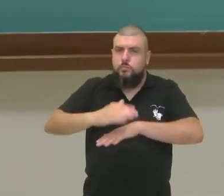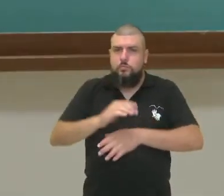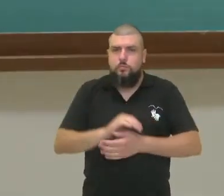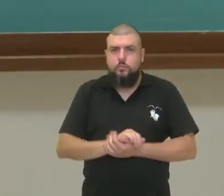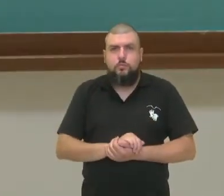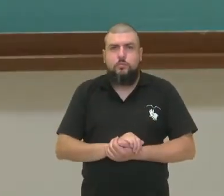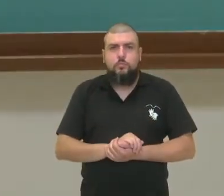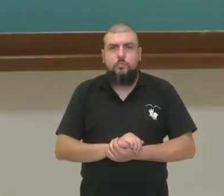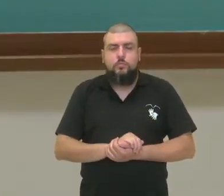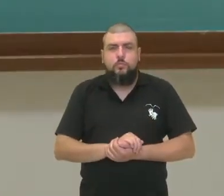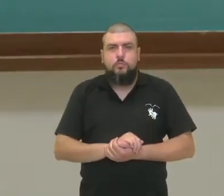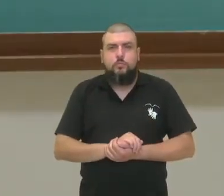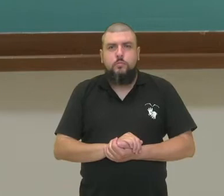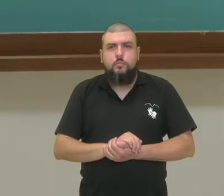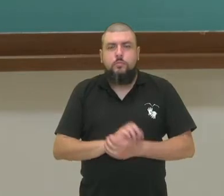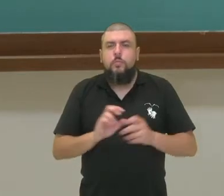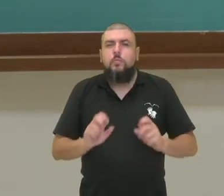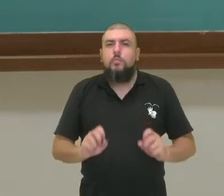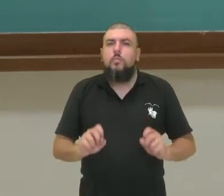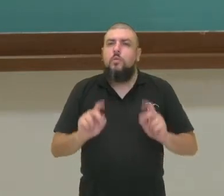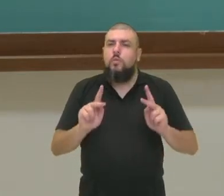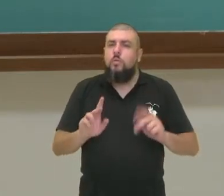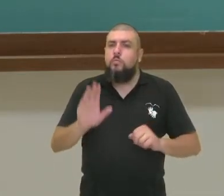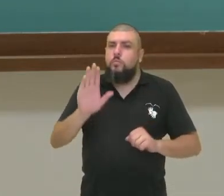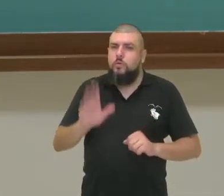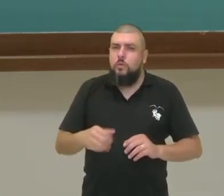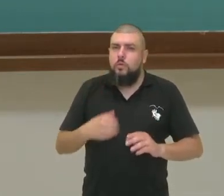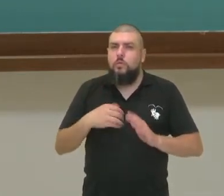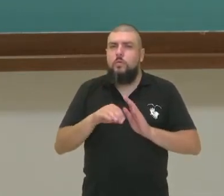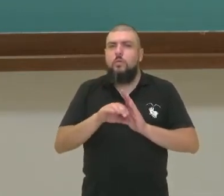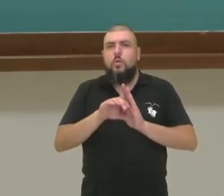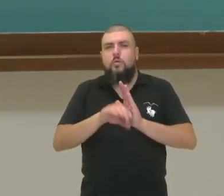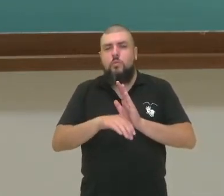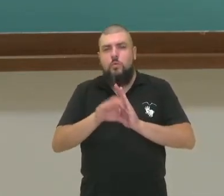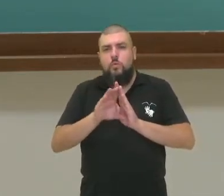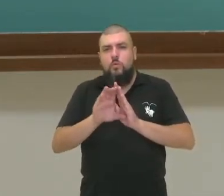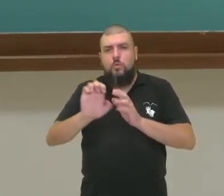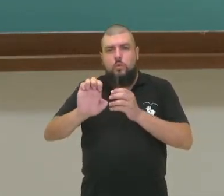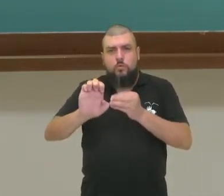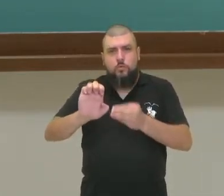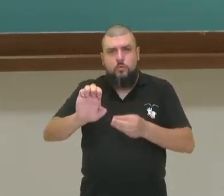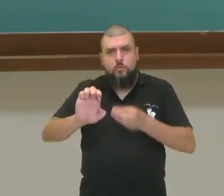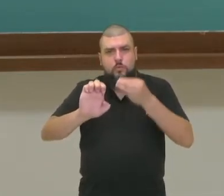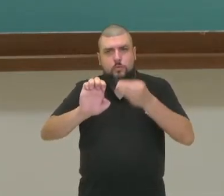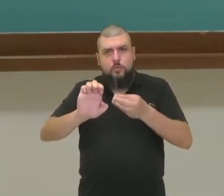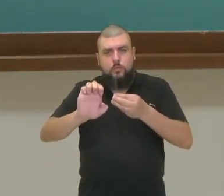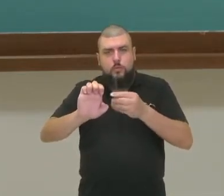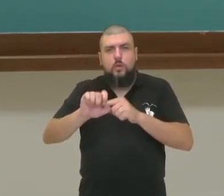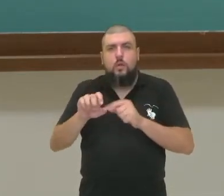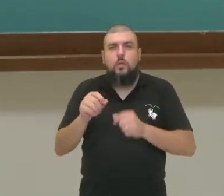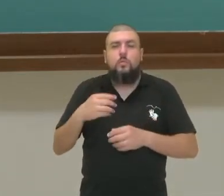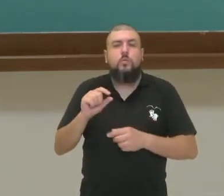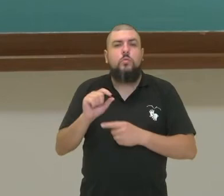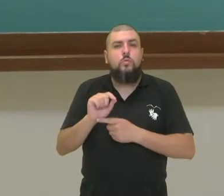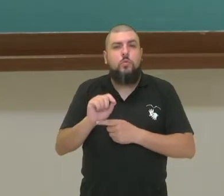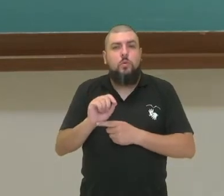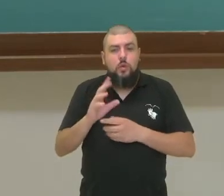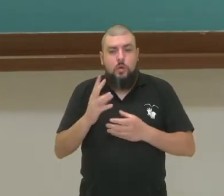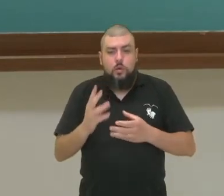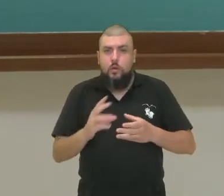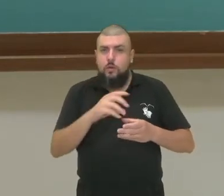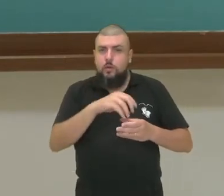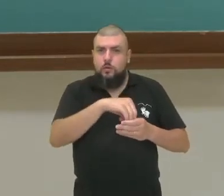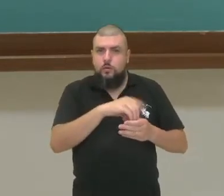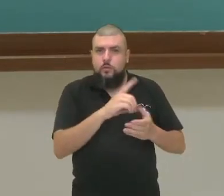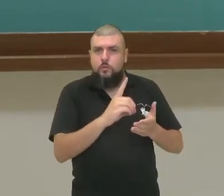primeira definição do conceito de empirismo, obviamente isso dentro do sentido de dicionário, tá? Mas